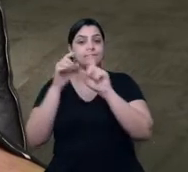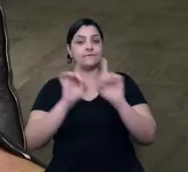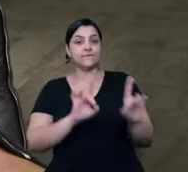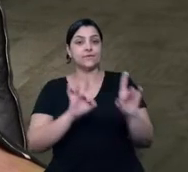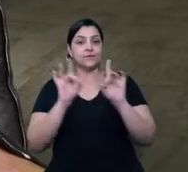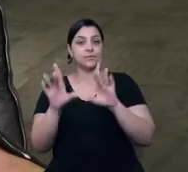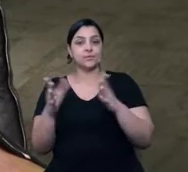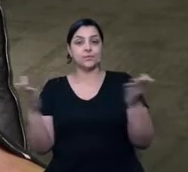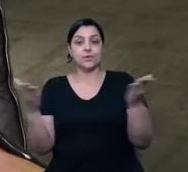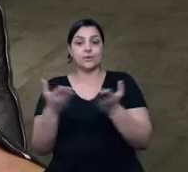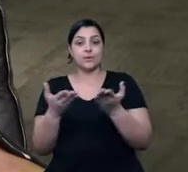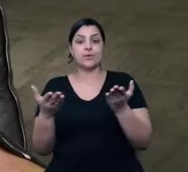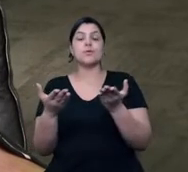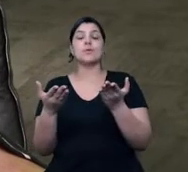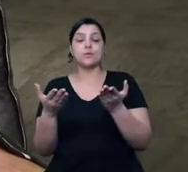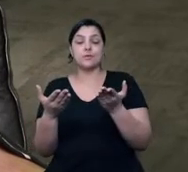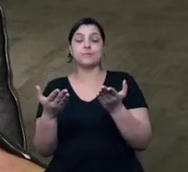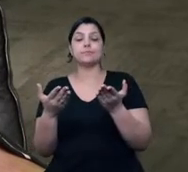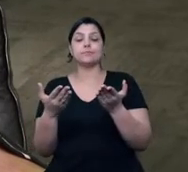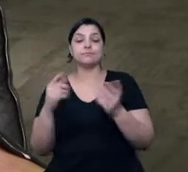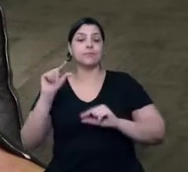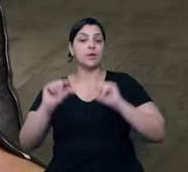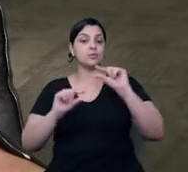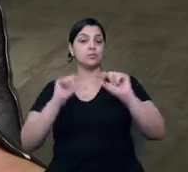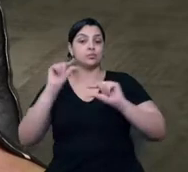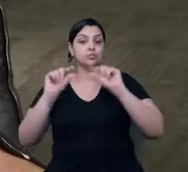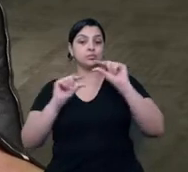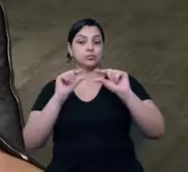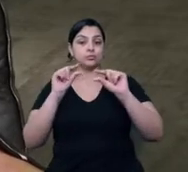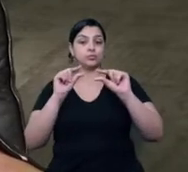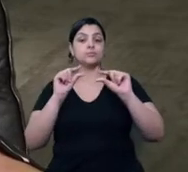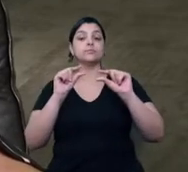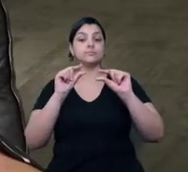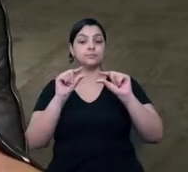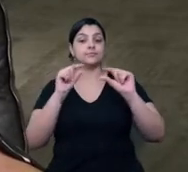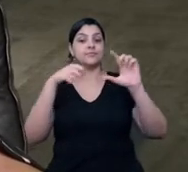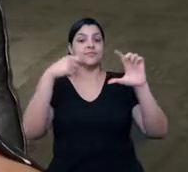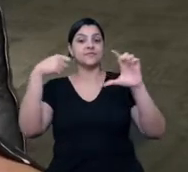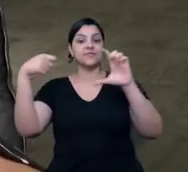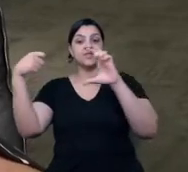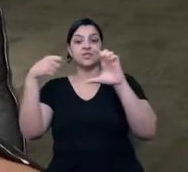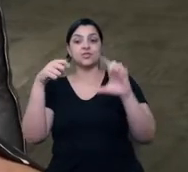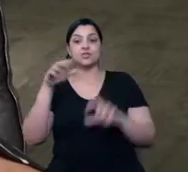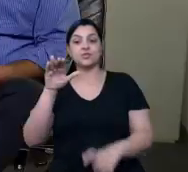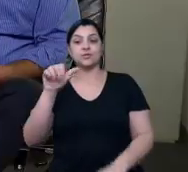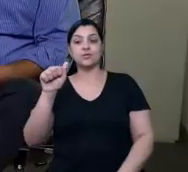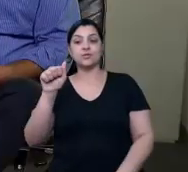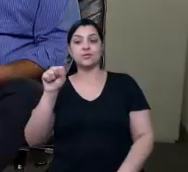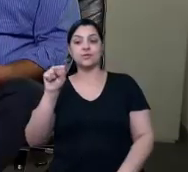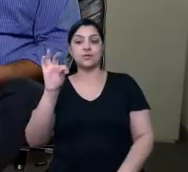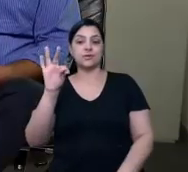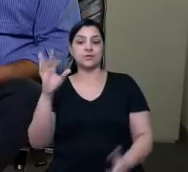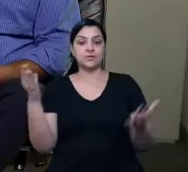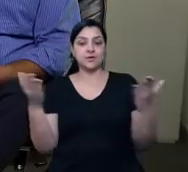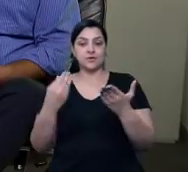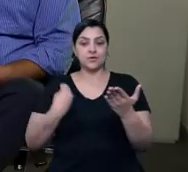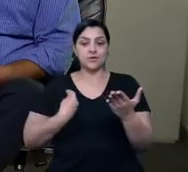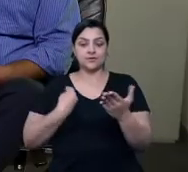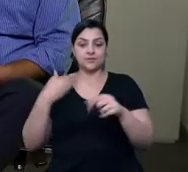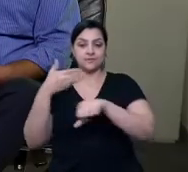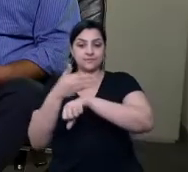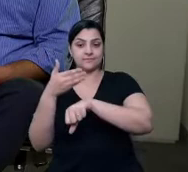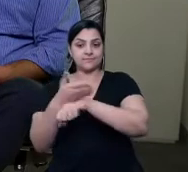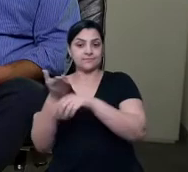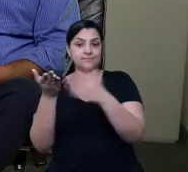sendo realizados em formato de videocast. Para esse evento, contaremos com a participação do artista